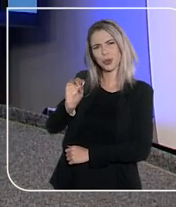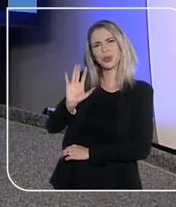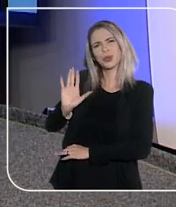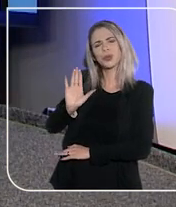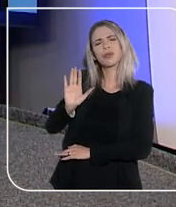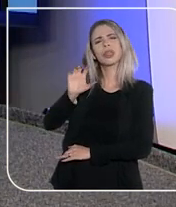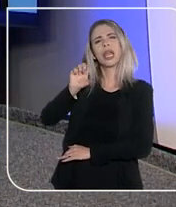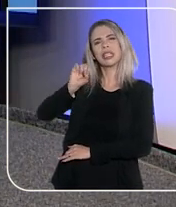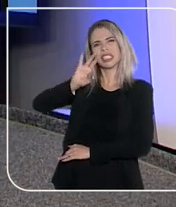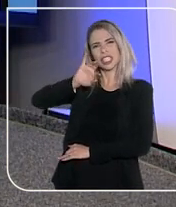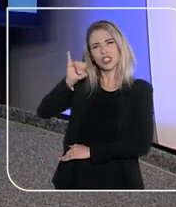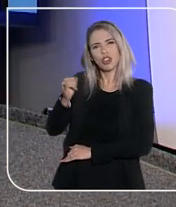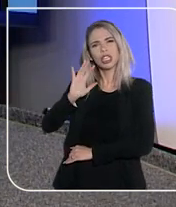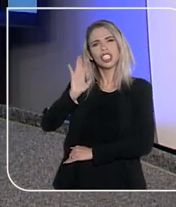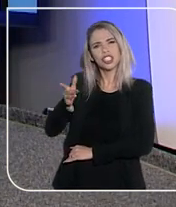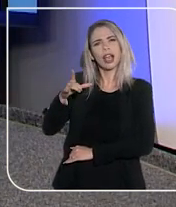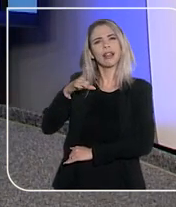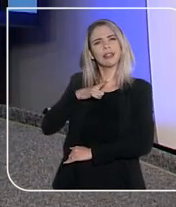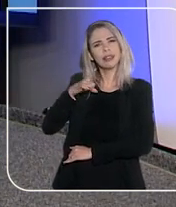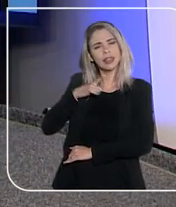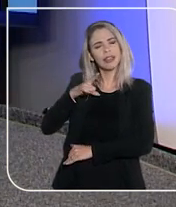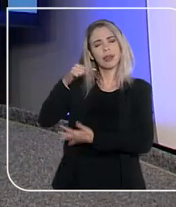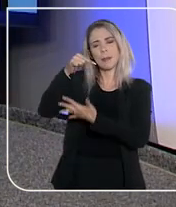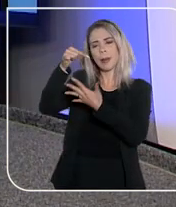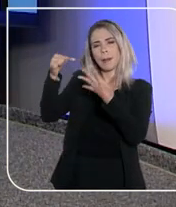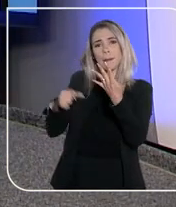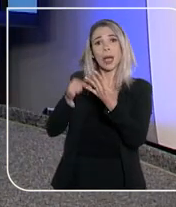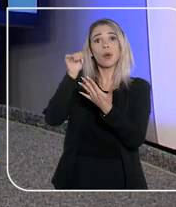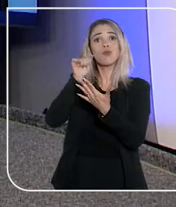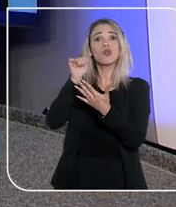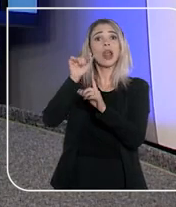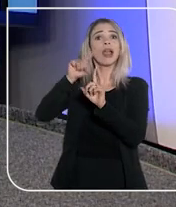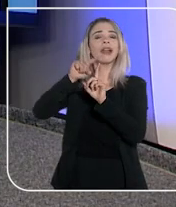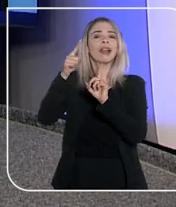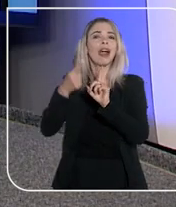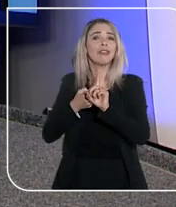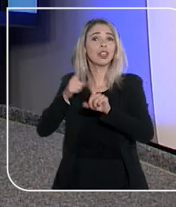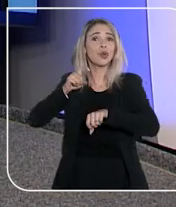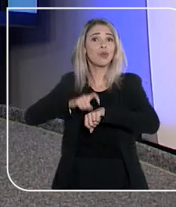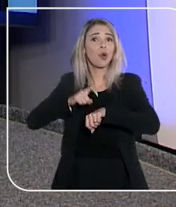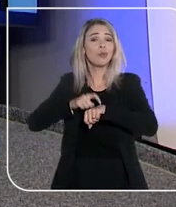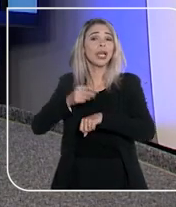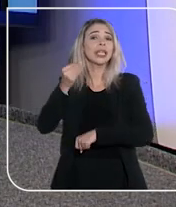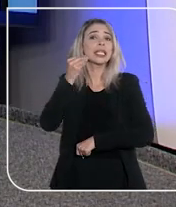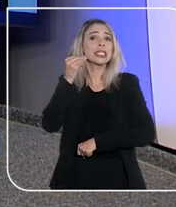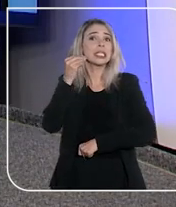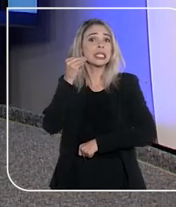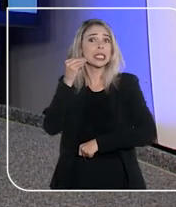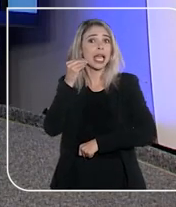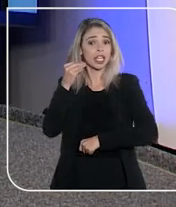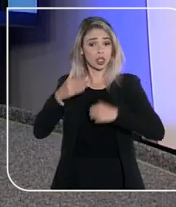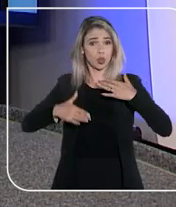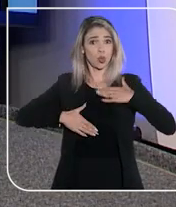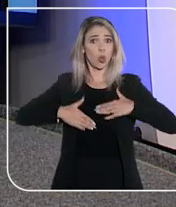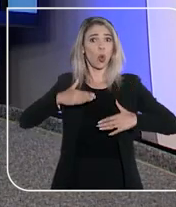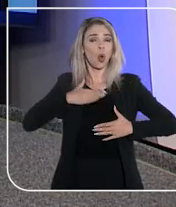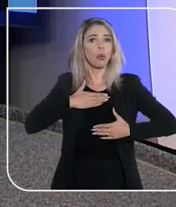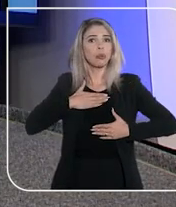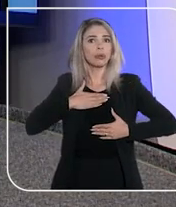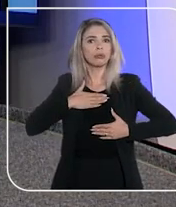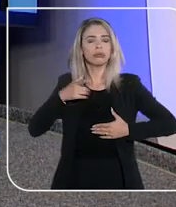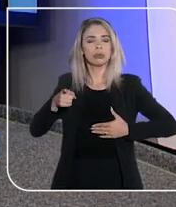o STJ já julgou vários casos de mulheres grávidas no momento do teste de aptidão física e